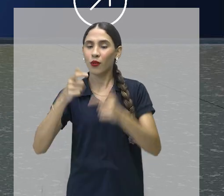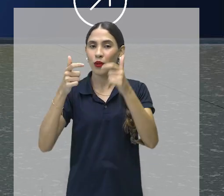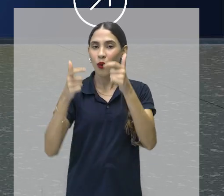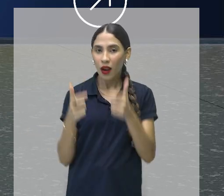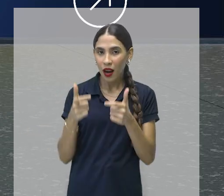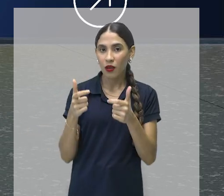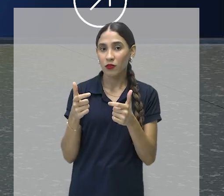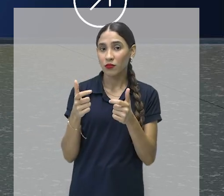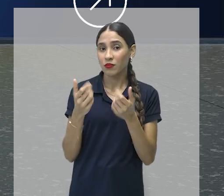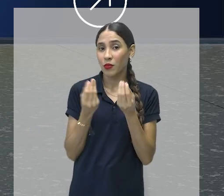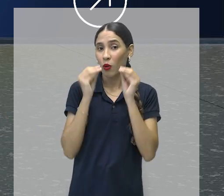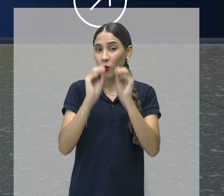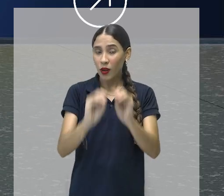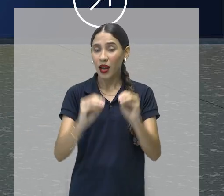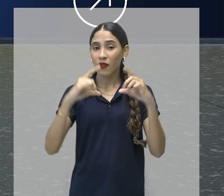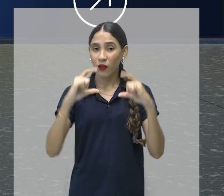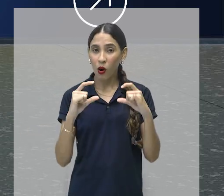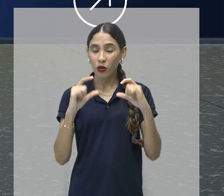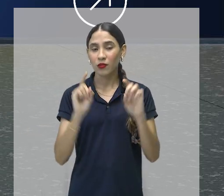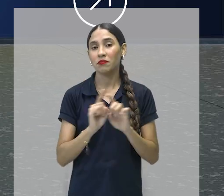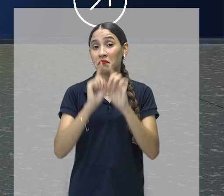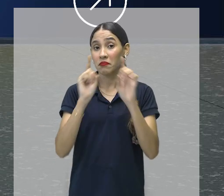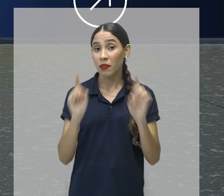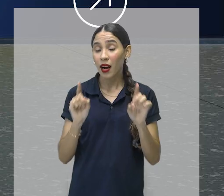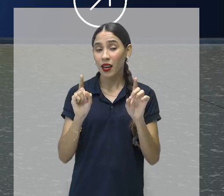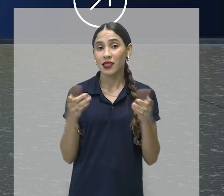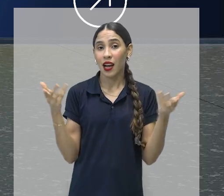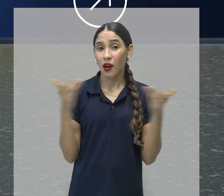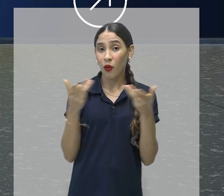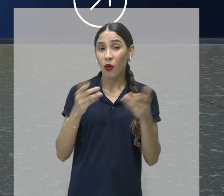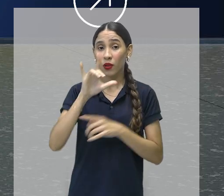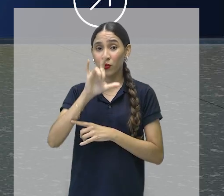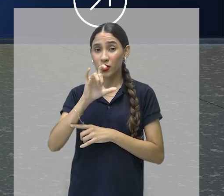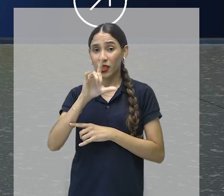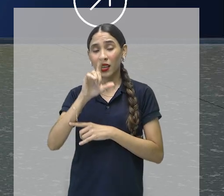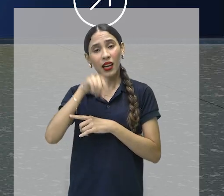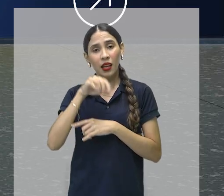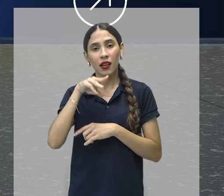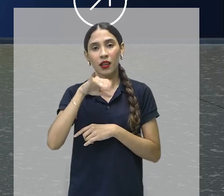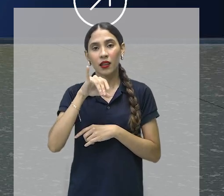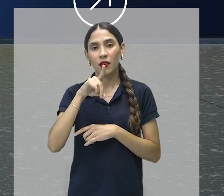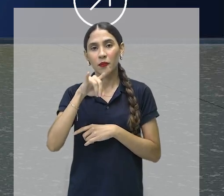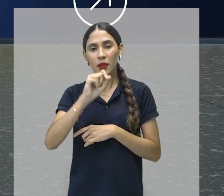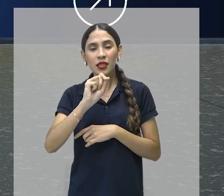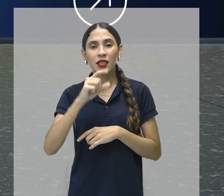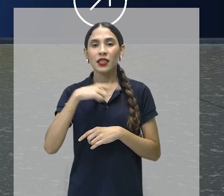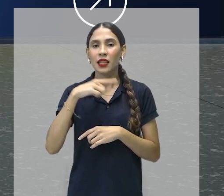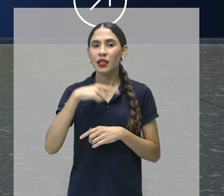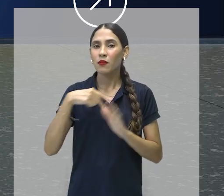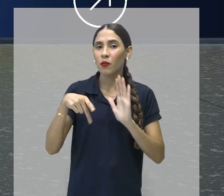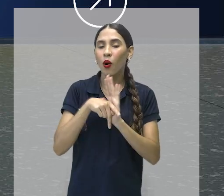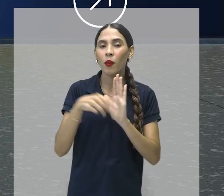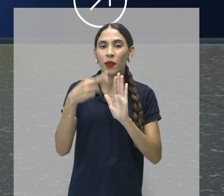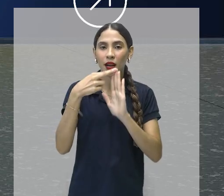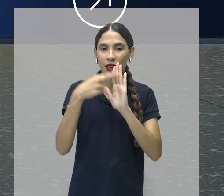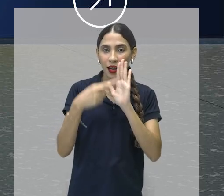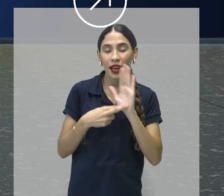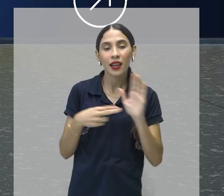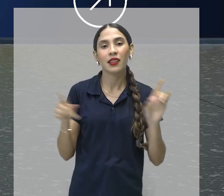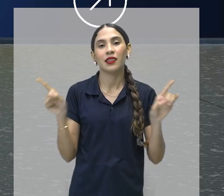lugar de se postar fotos, mas se tornou uma mídia que tem suas próprias regras